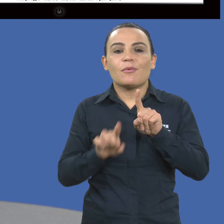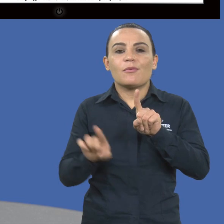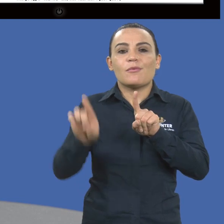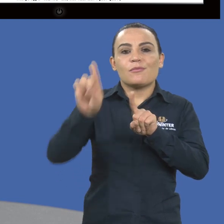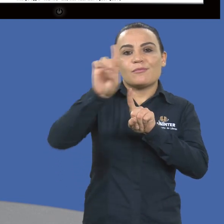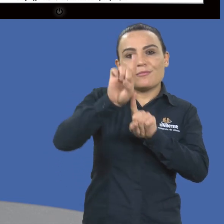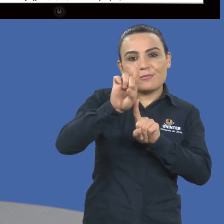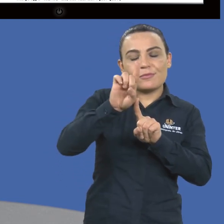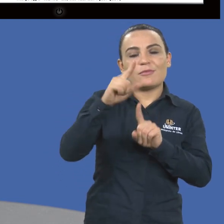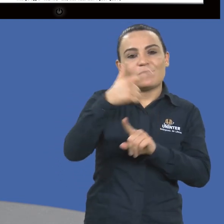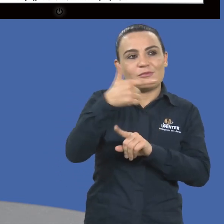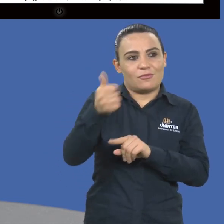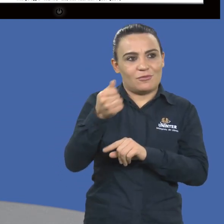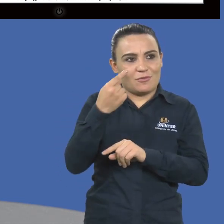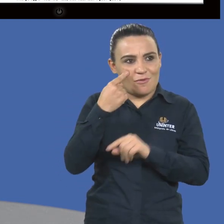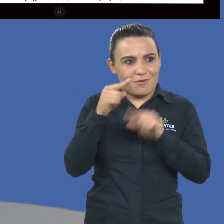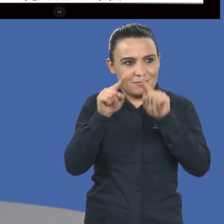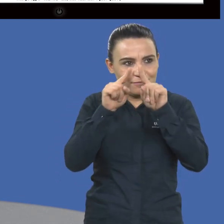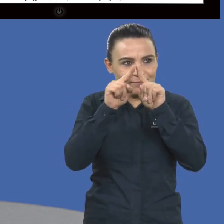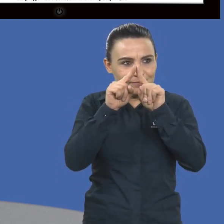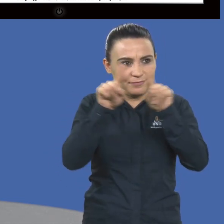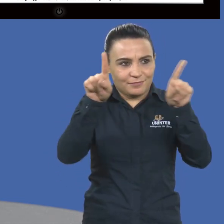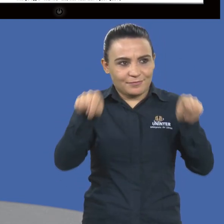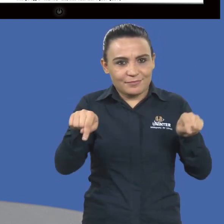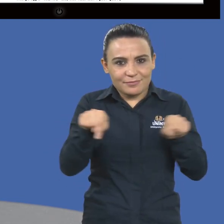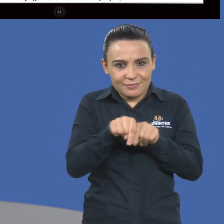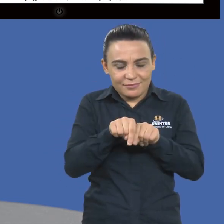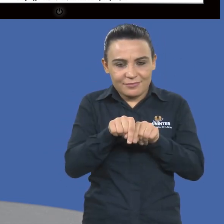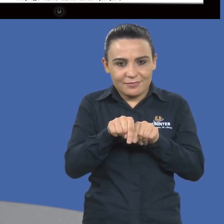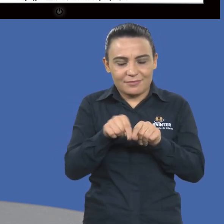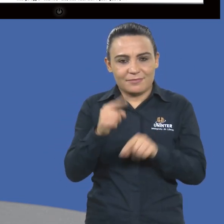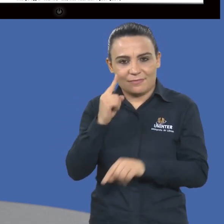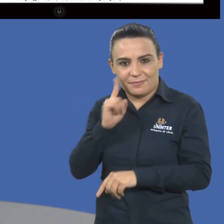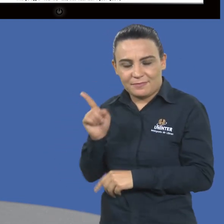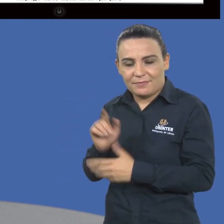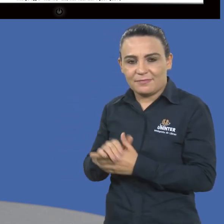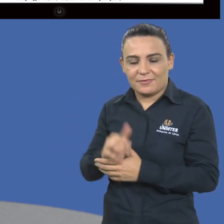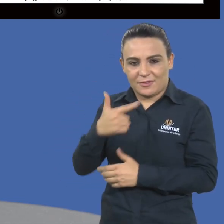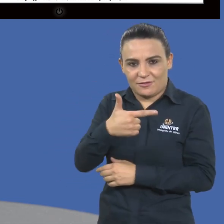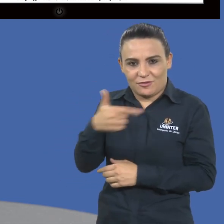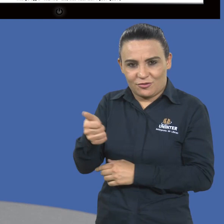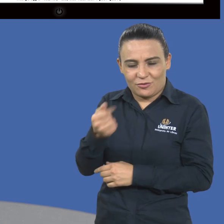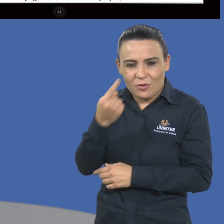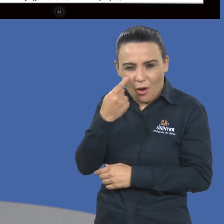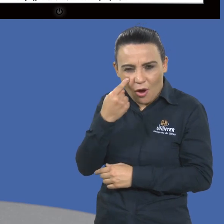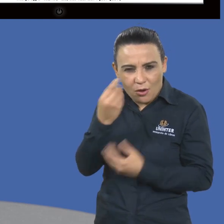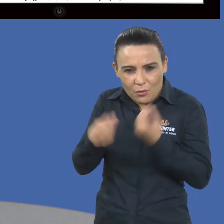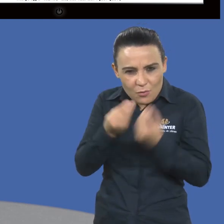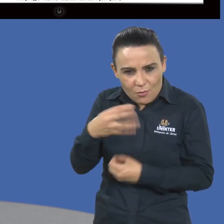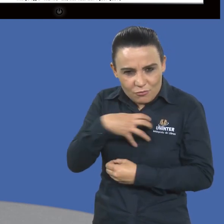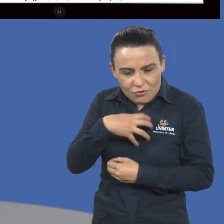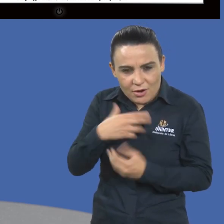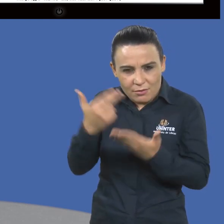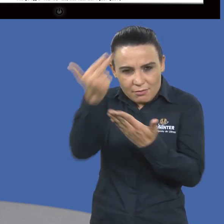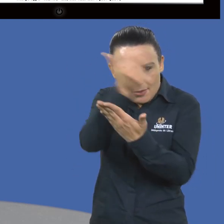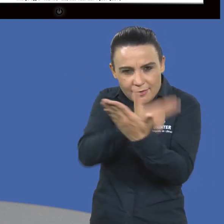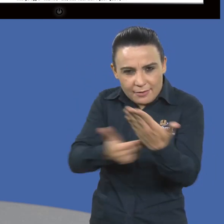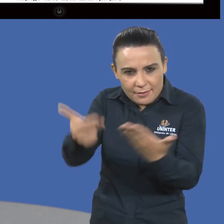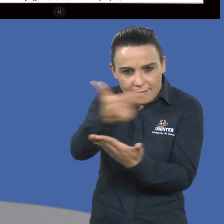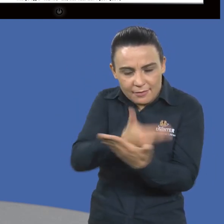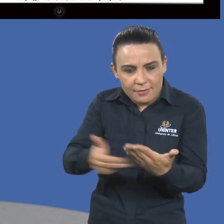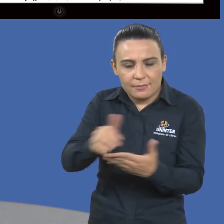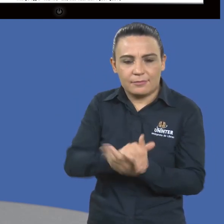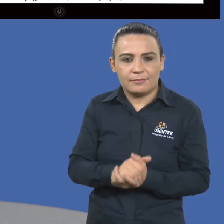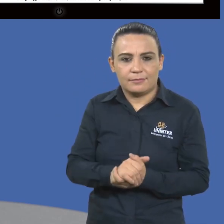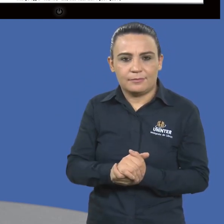do cromossomo 21. Olhe o quadradinho, o retângulozinho que está mostrando o par 21, nós vamos